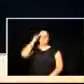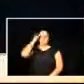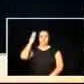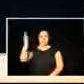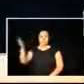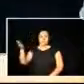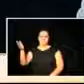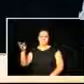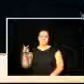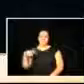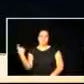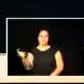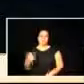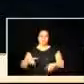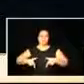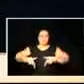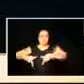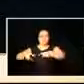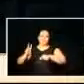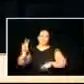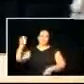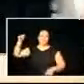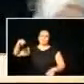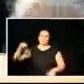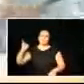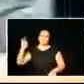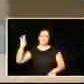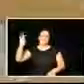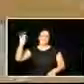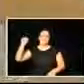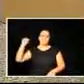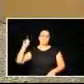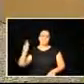todos os funcionários e tal. Muito obrigado, senhor presidente.